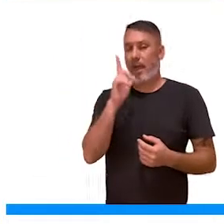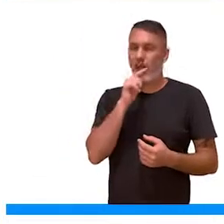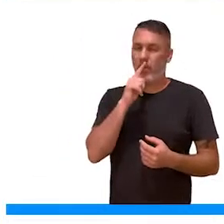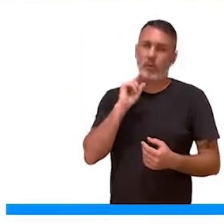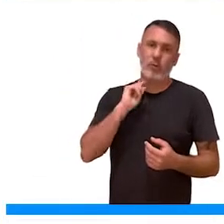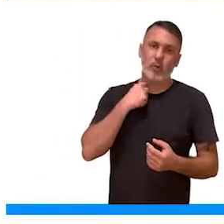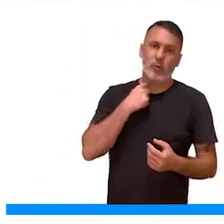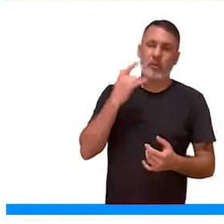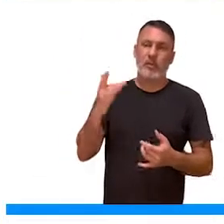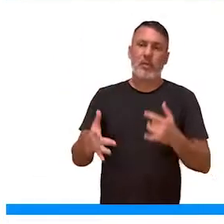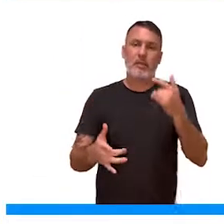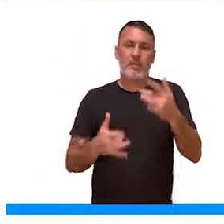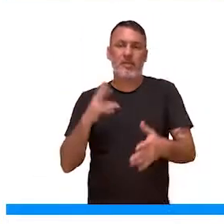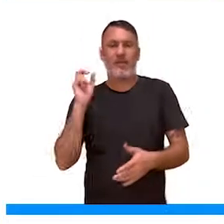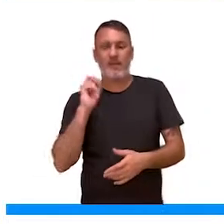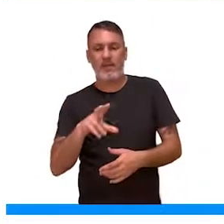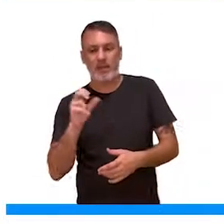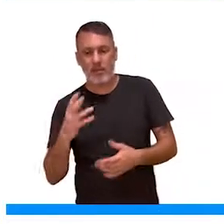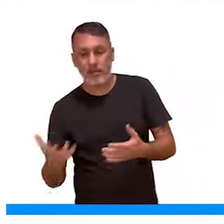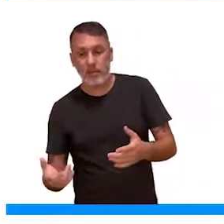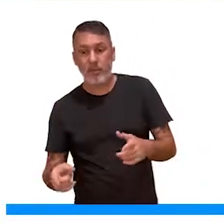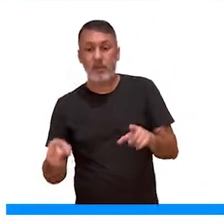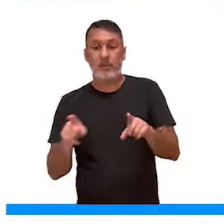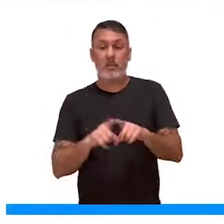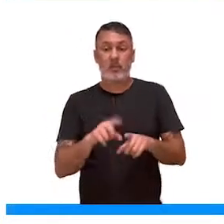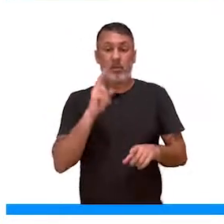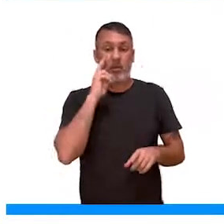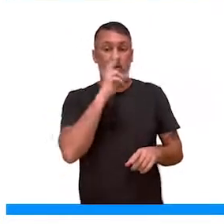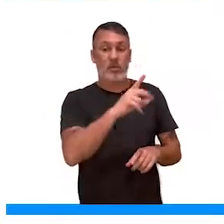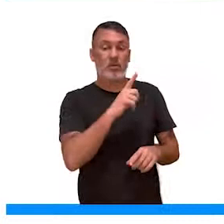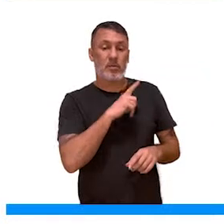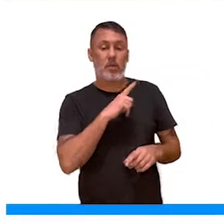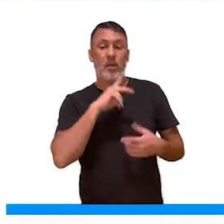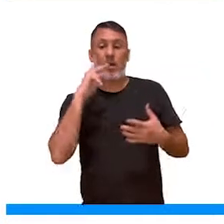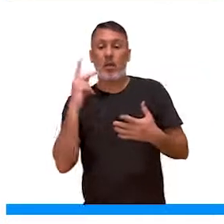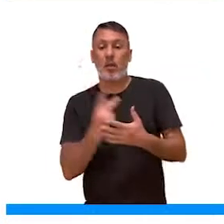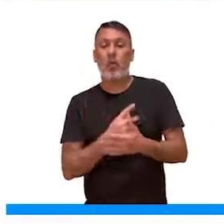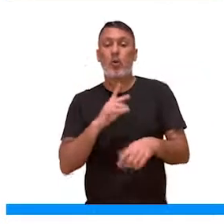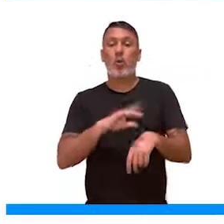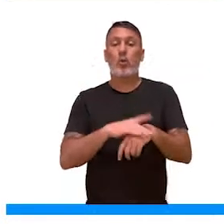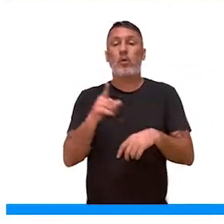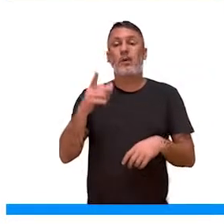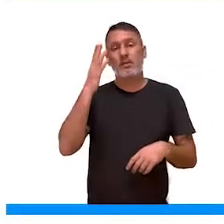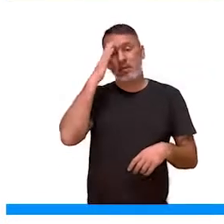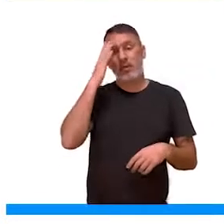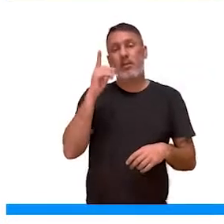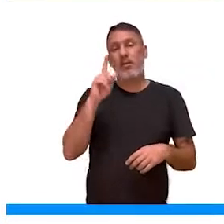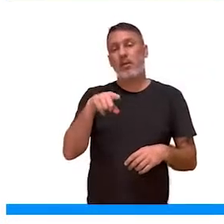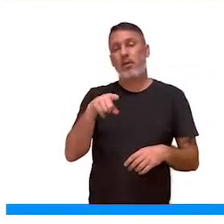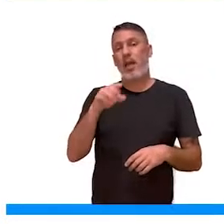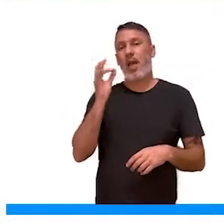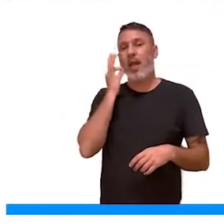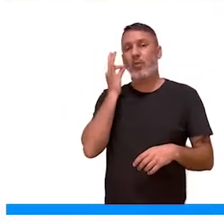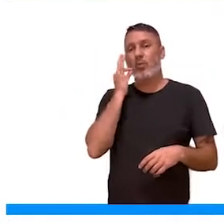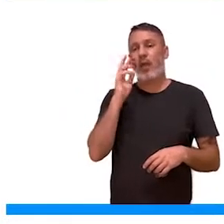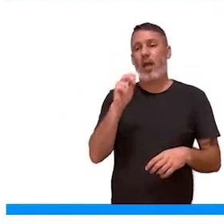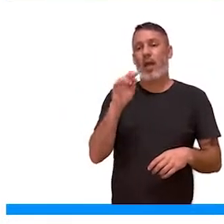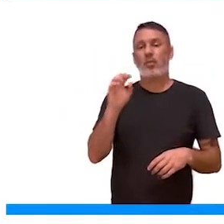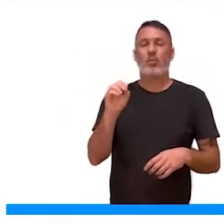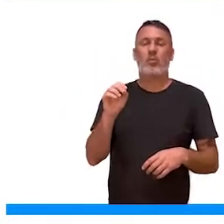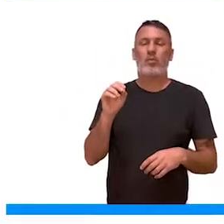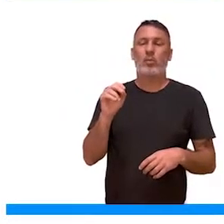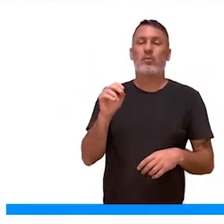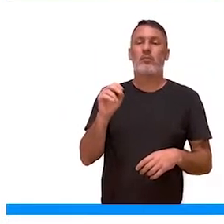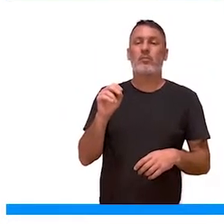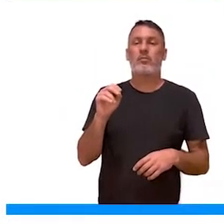pode ser pela água, alimentos e objetos contaminados. E aqui a gente também pode ter os ratos, né? Que os ratos,